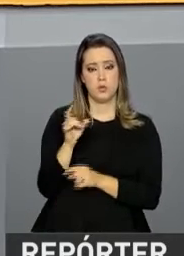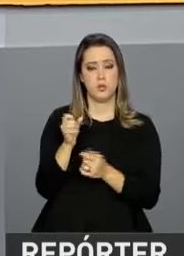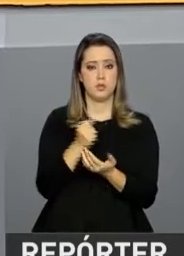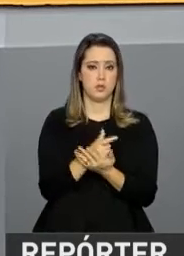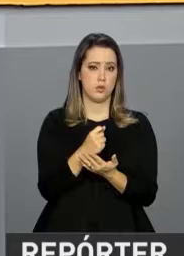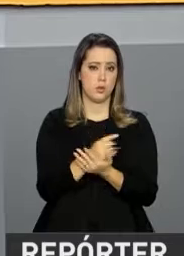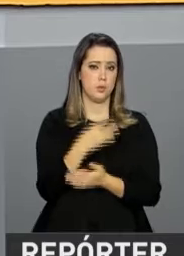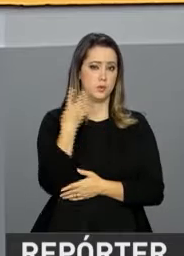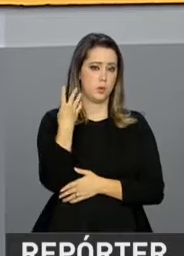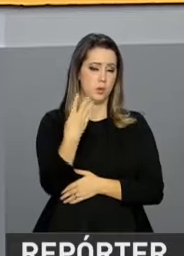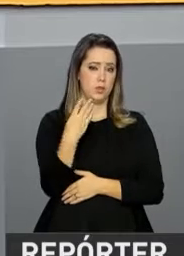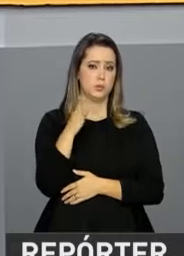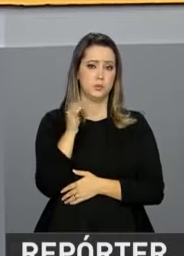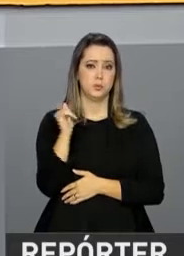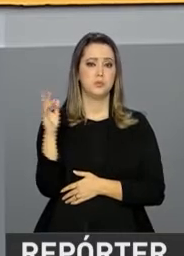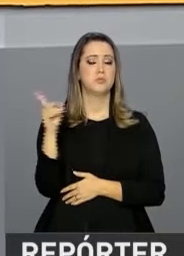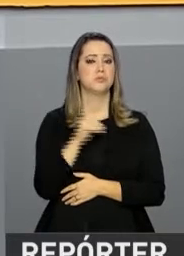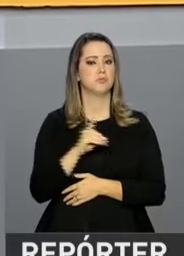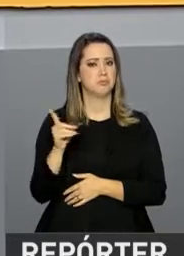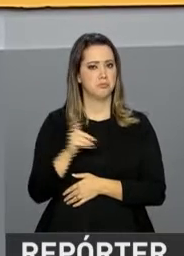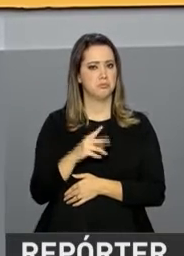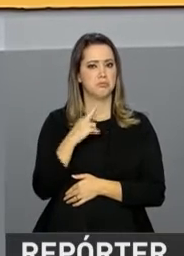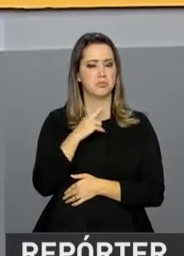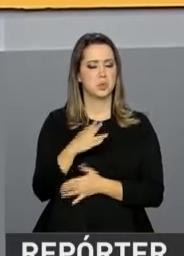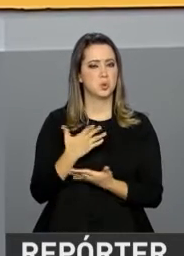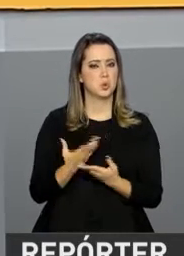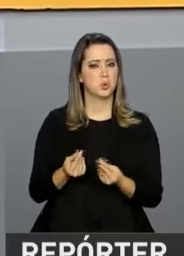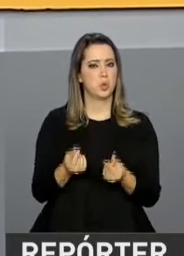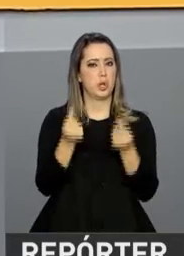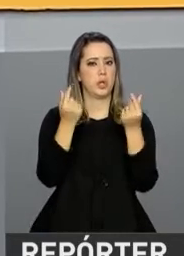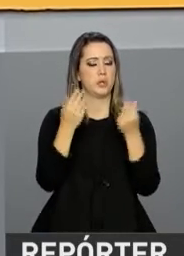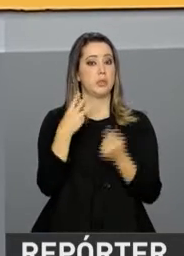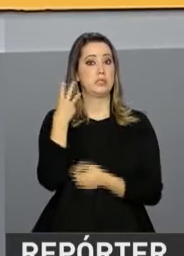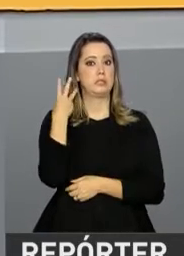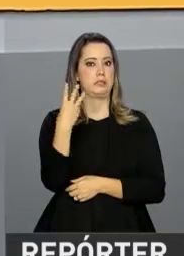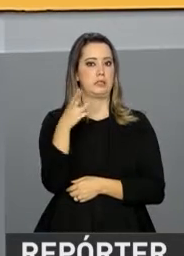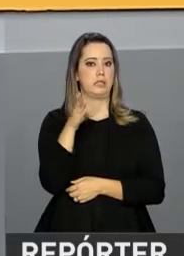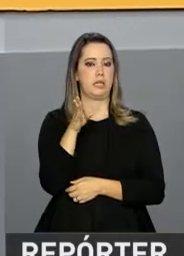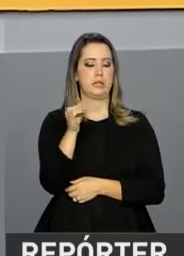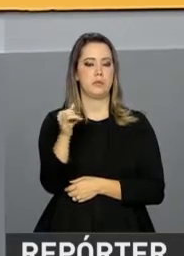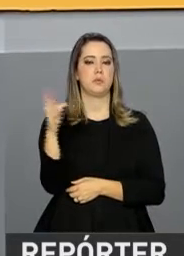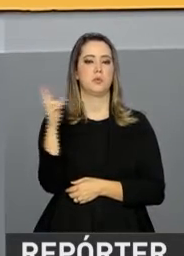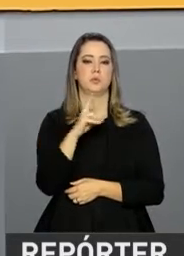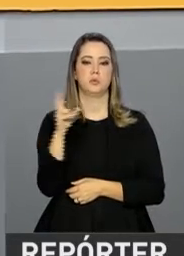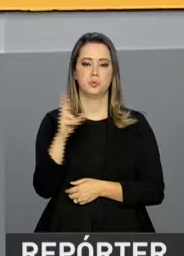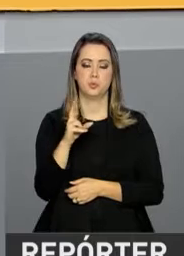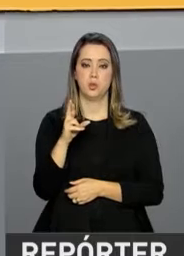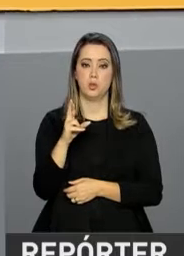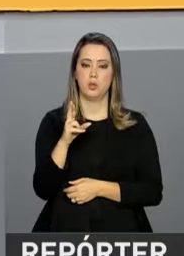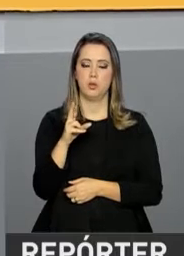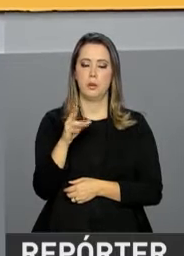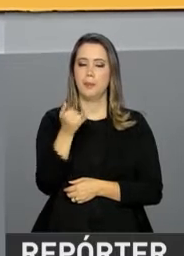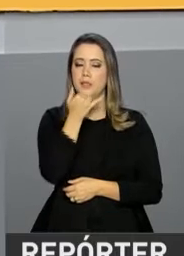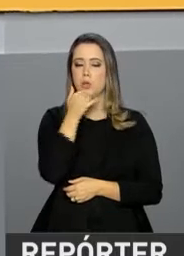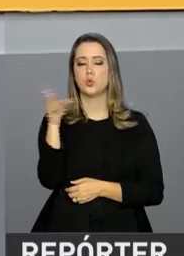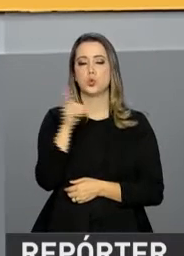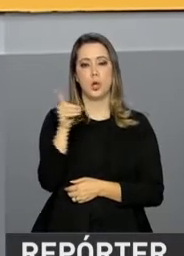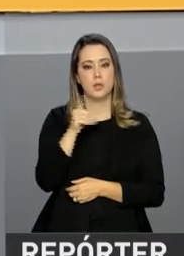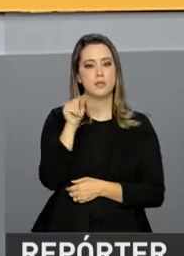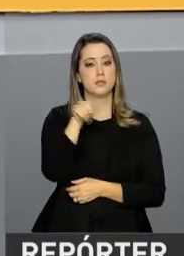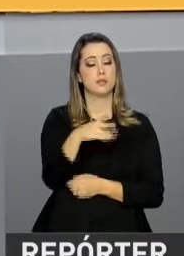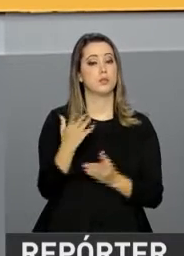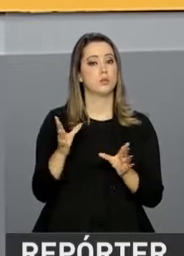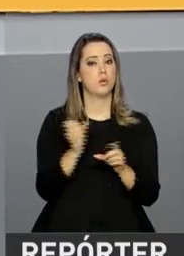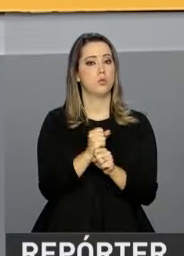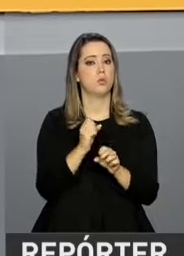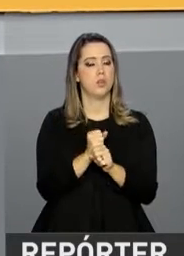mais de 4 bilhões resultando em um superávit de quase 3 bilhões de dólares no acumulado do ano a balança já tem um